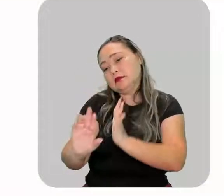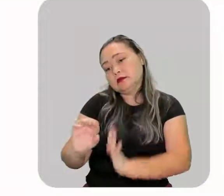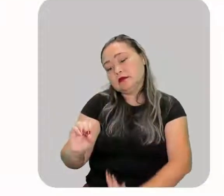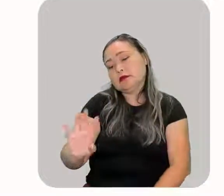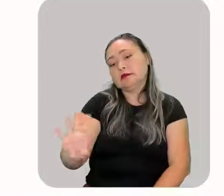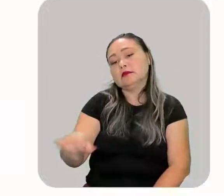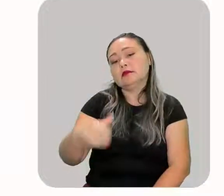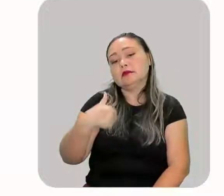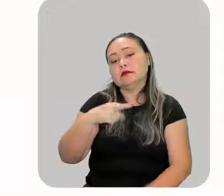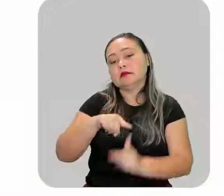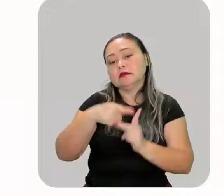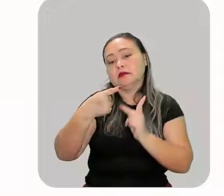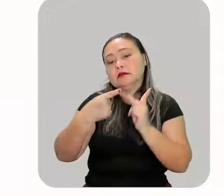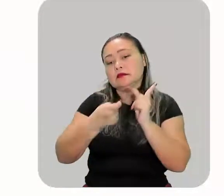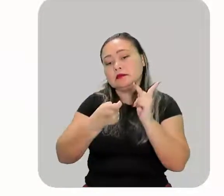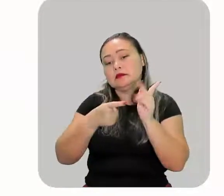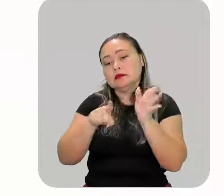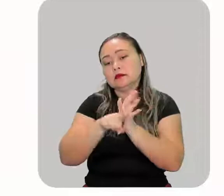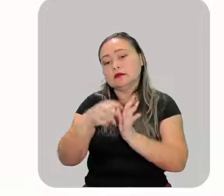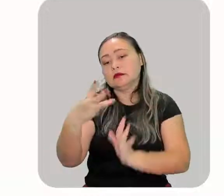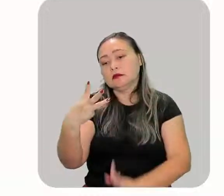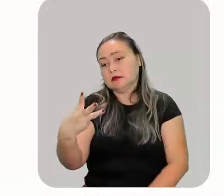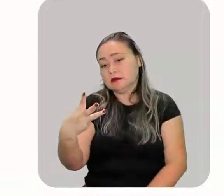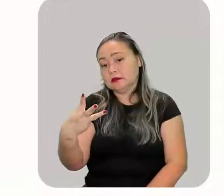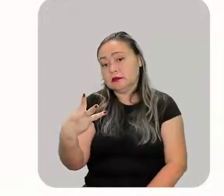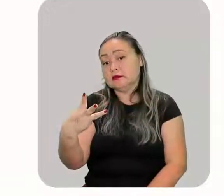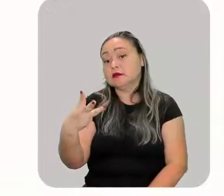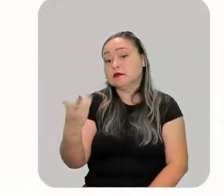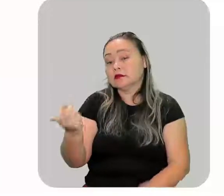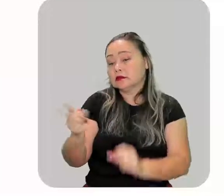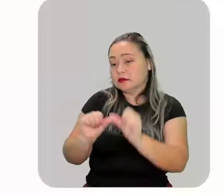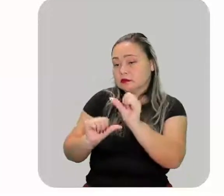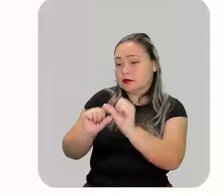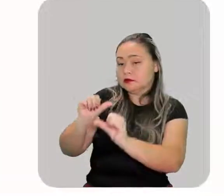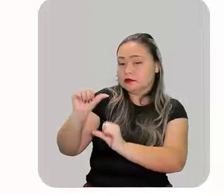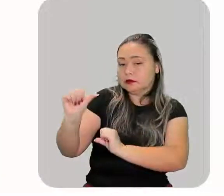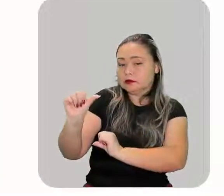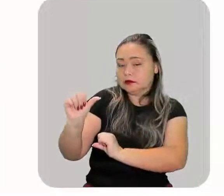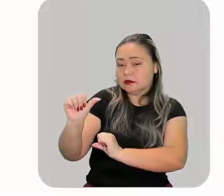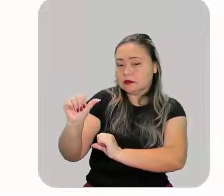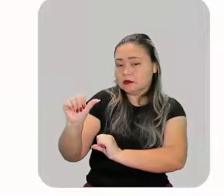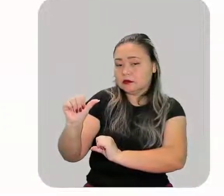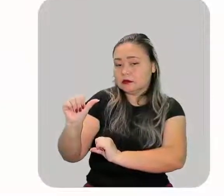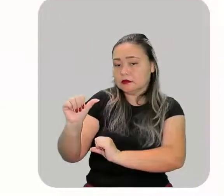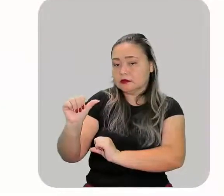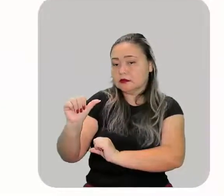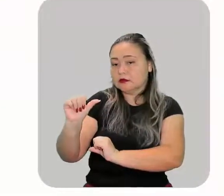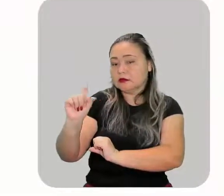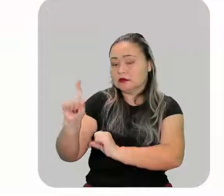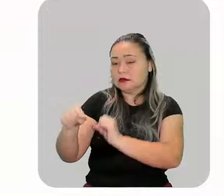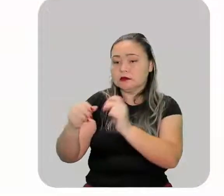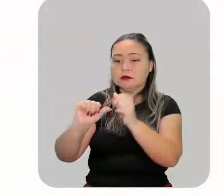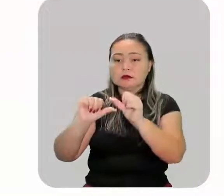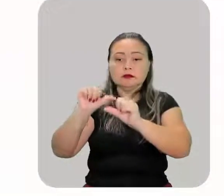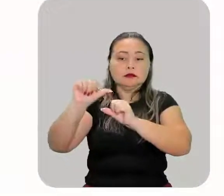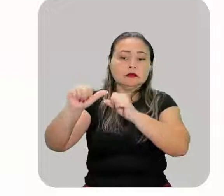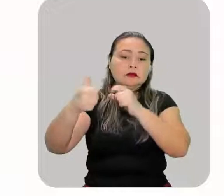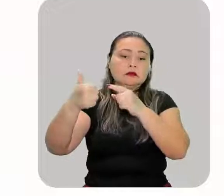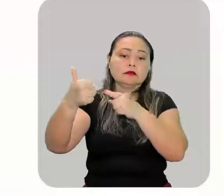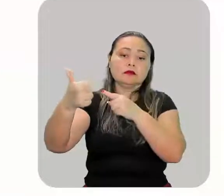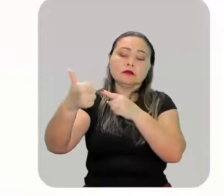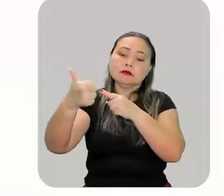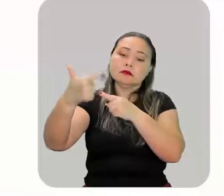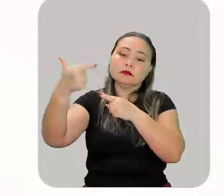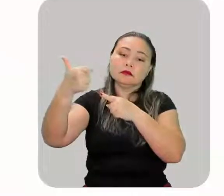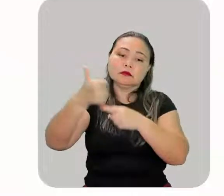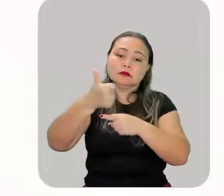0. Raiz de x igual a 3. O oposto da raiz é a potência, né? Aí a